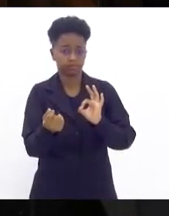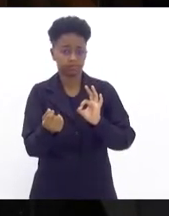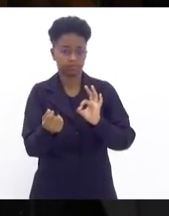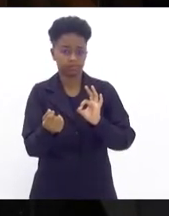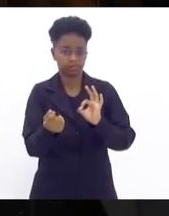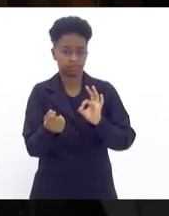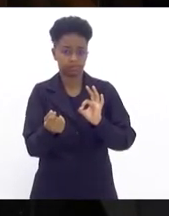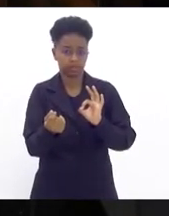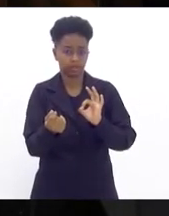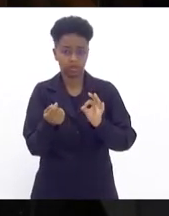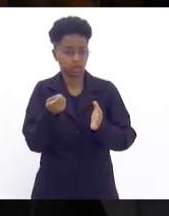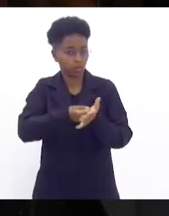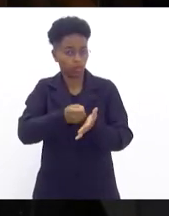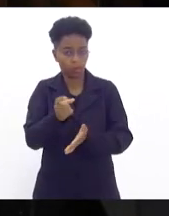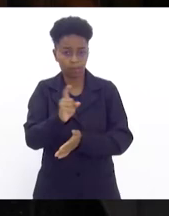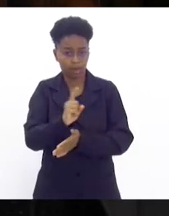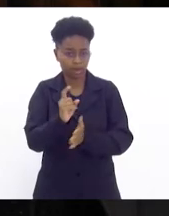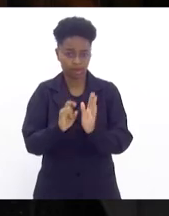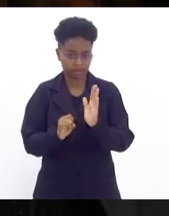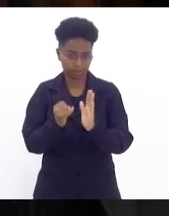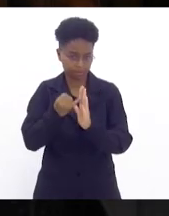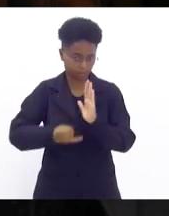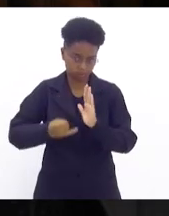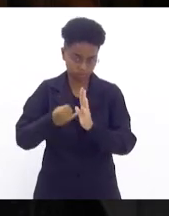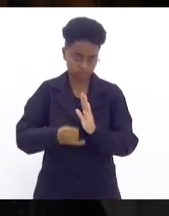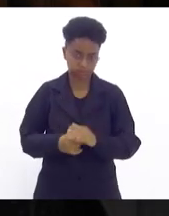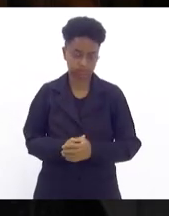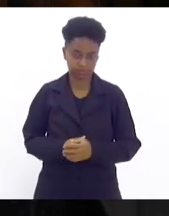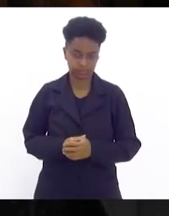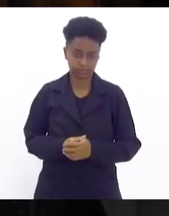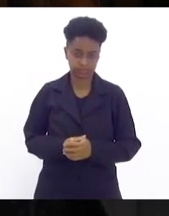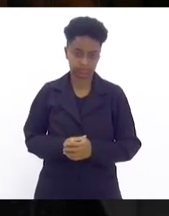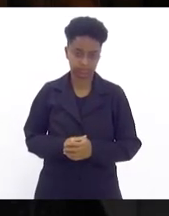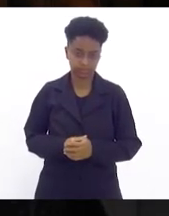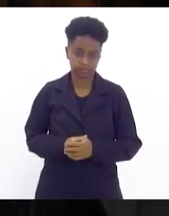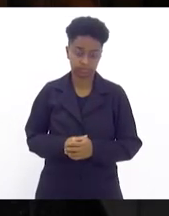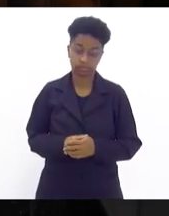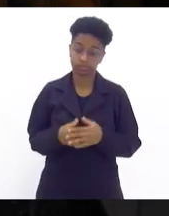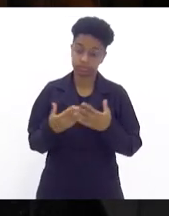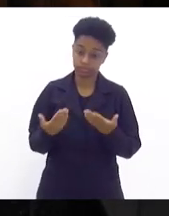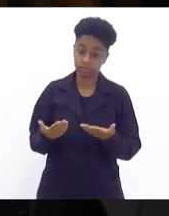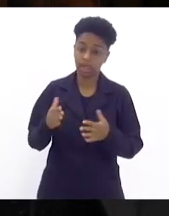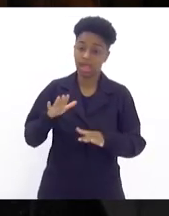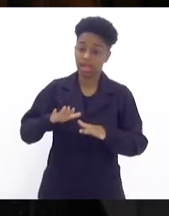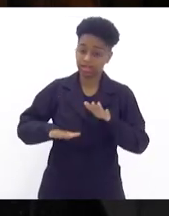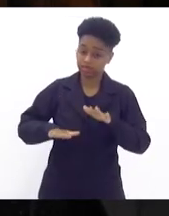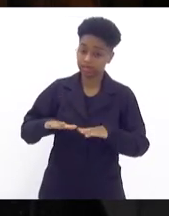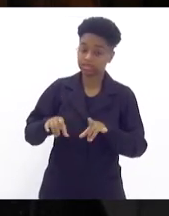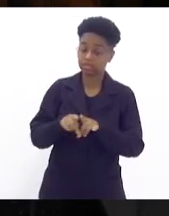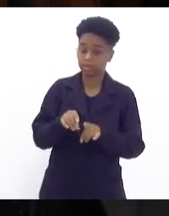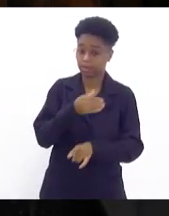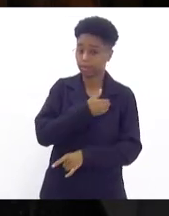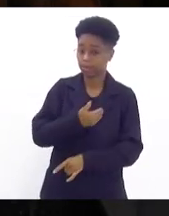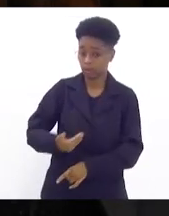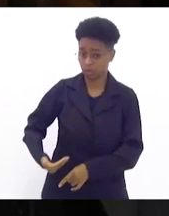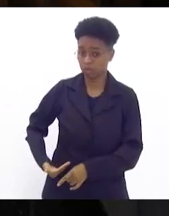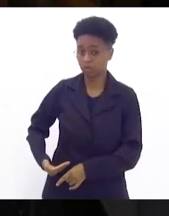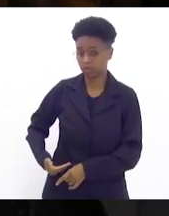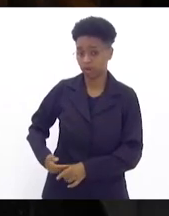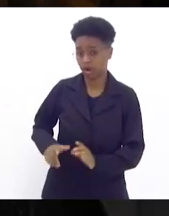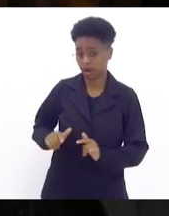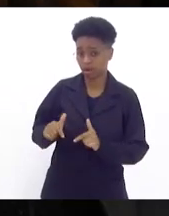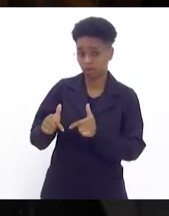sonegam os cofres públicos muitas vezes usando o sofisma